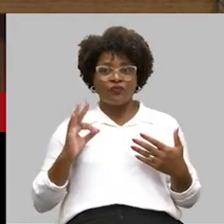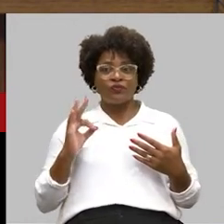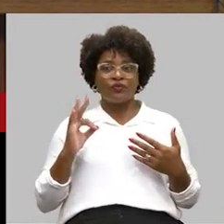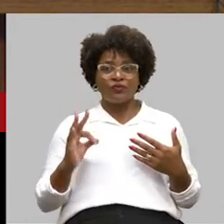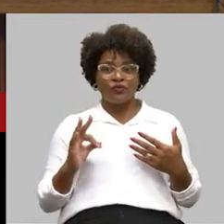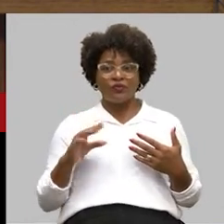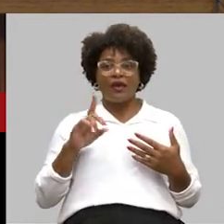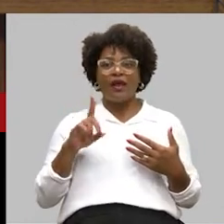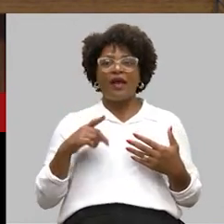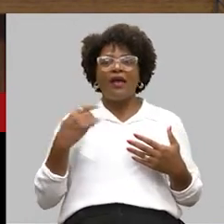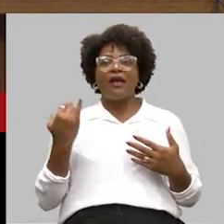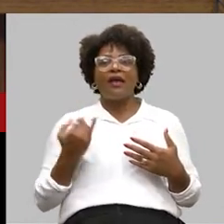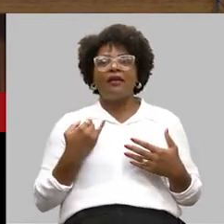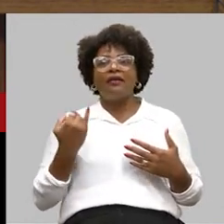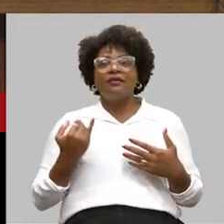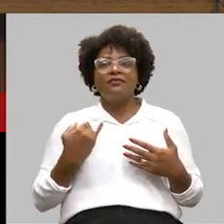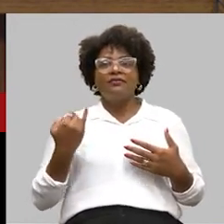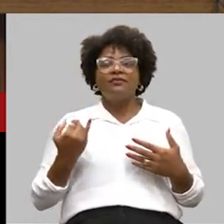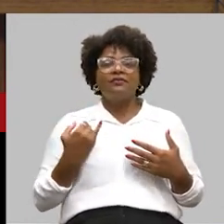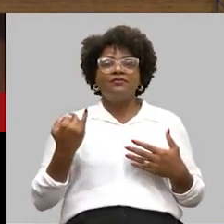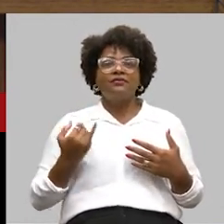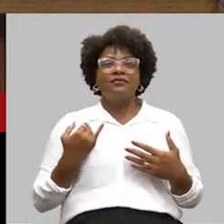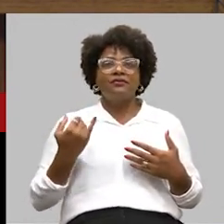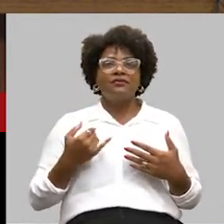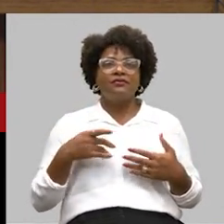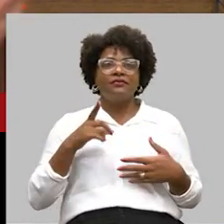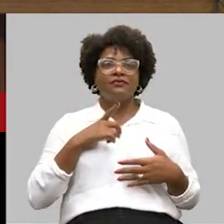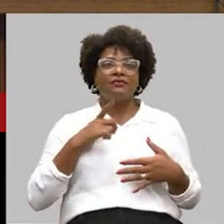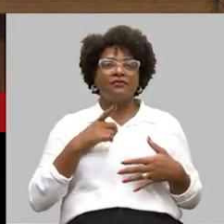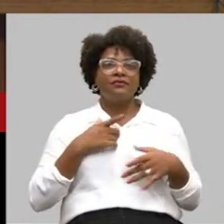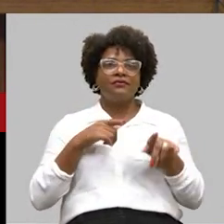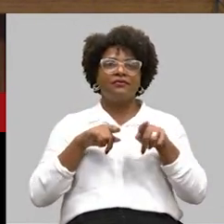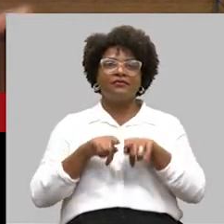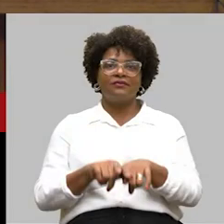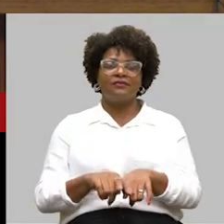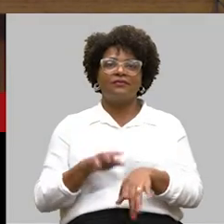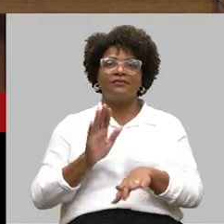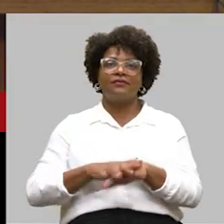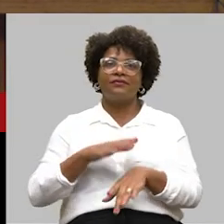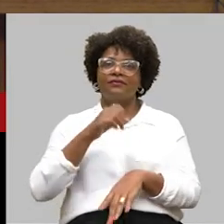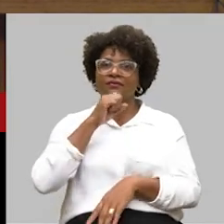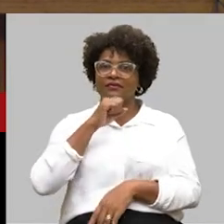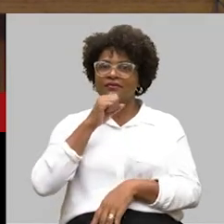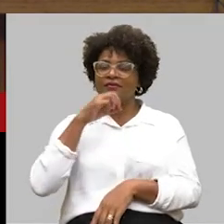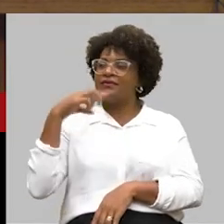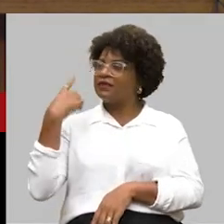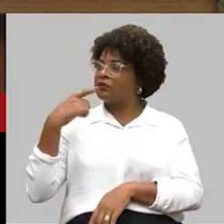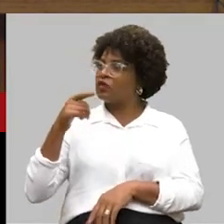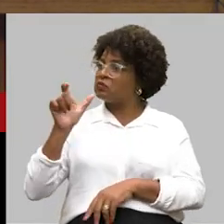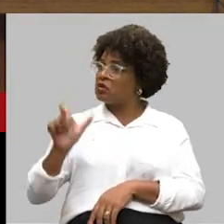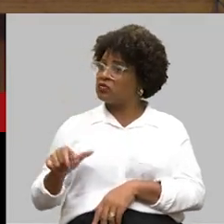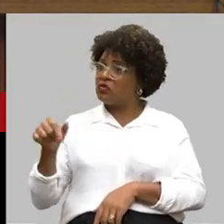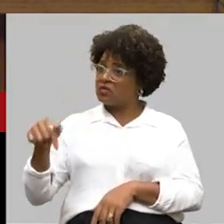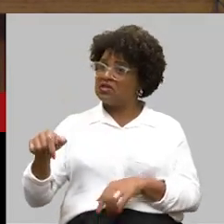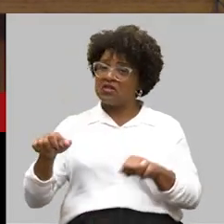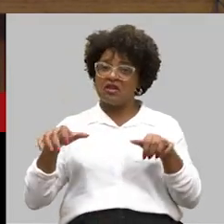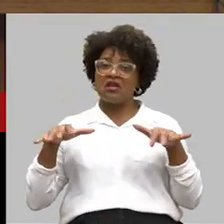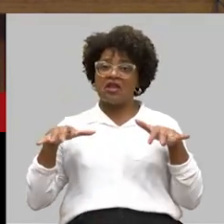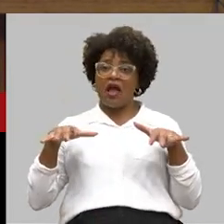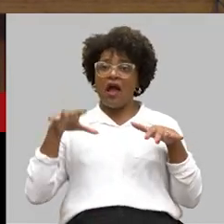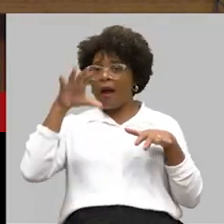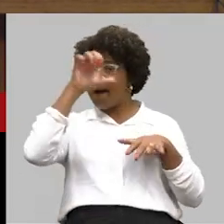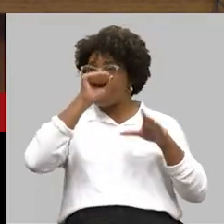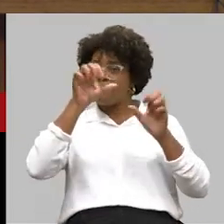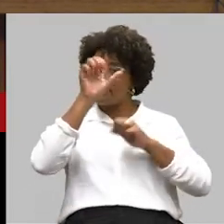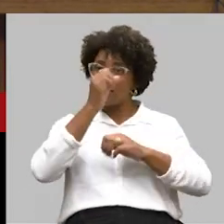gente ouvir os mais velhos Os jovem os deputados as pessoas que estão aqui a gente aprende muito com